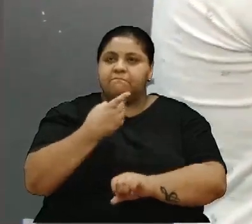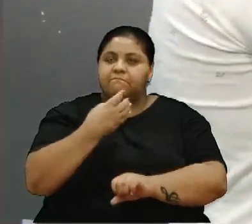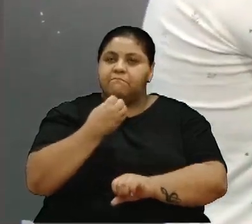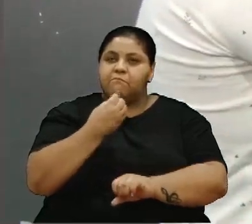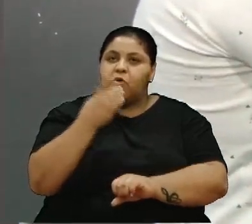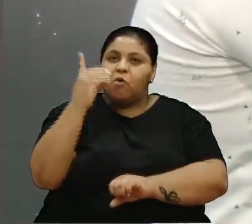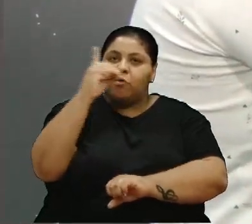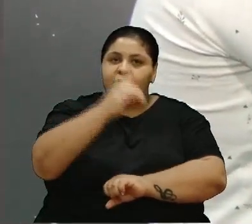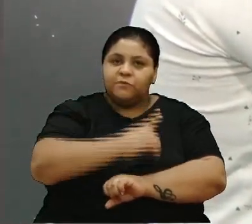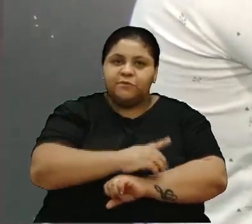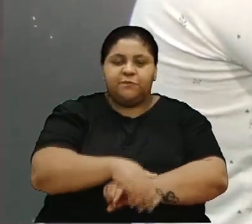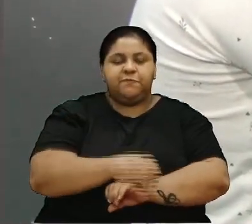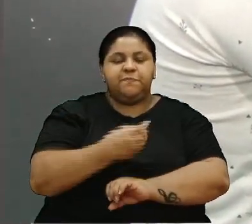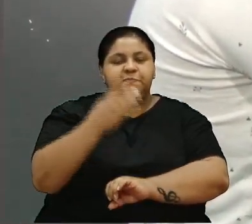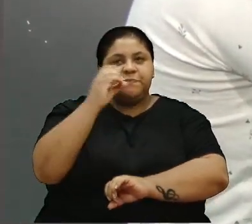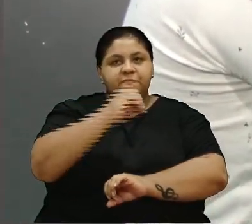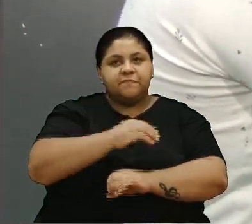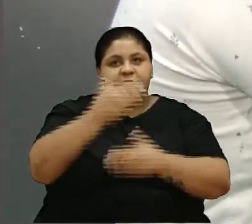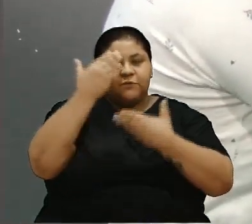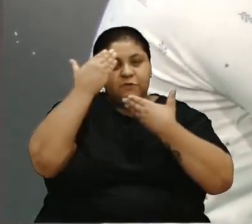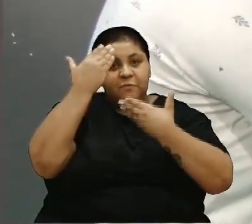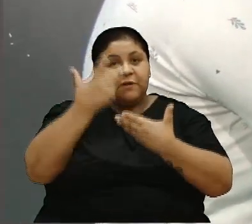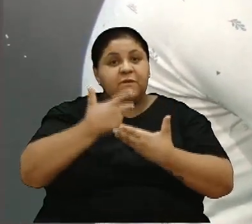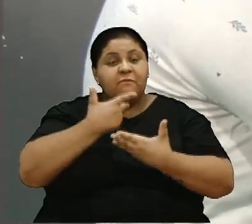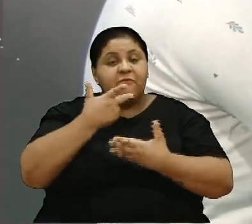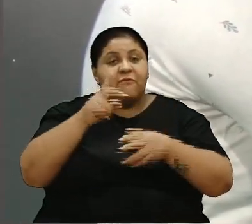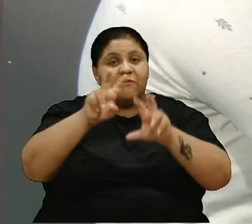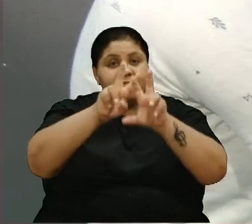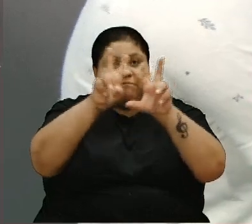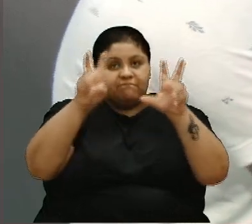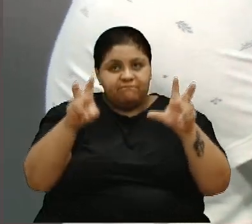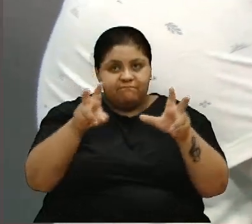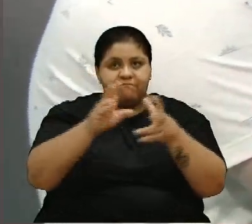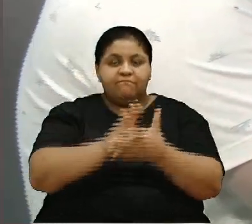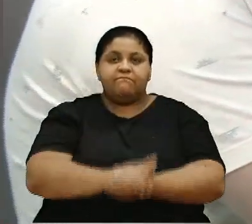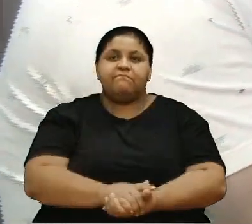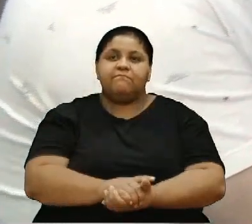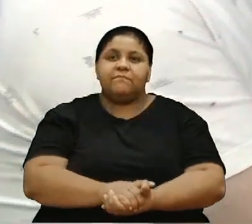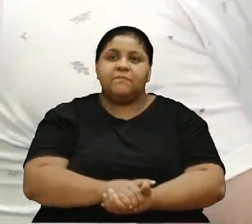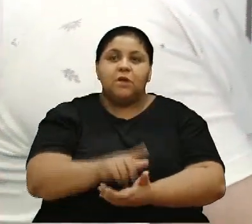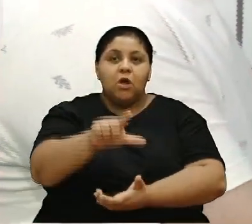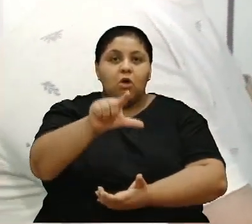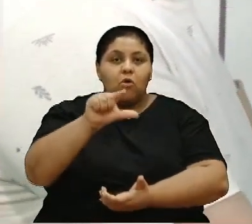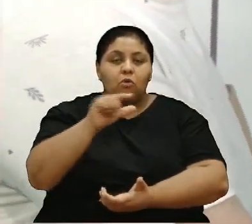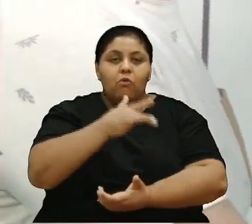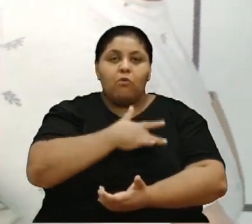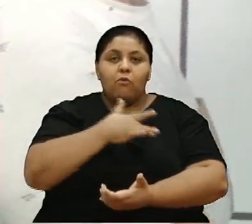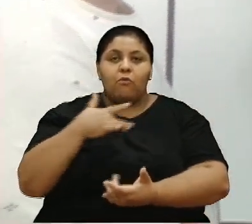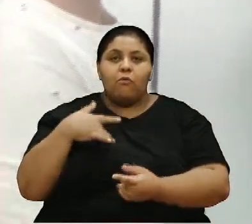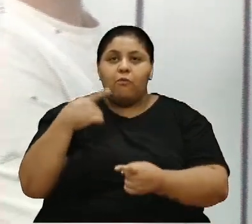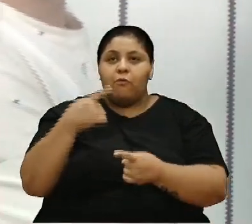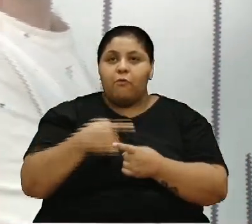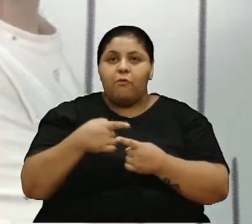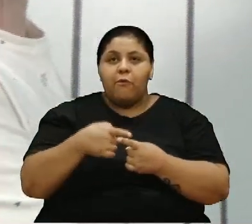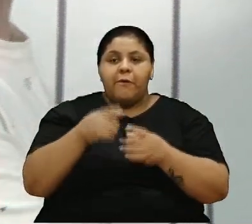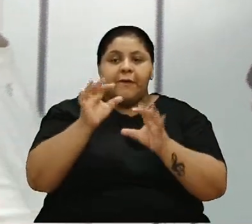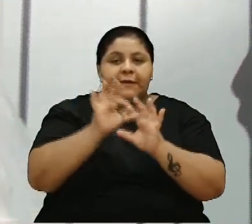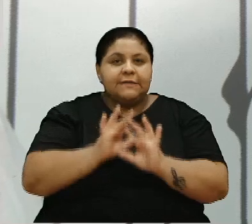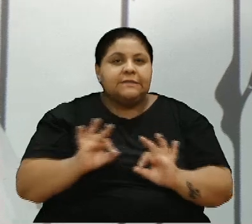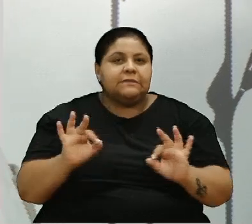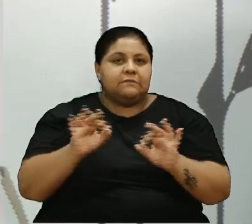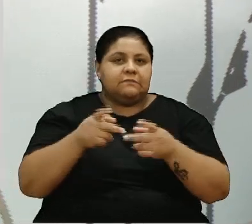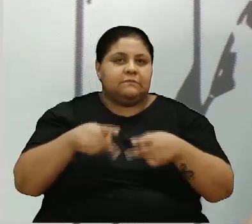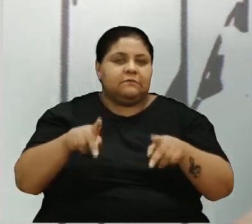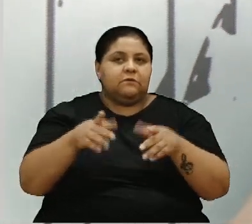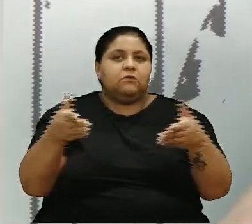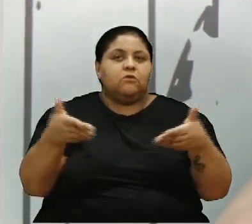Bom dia, obrigada pela oportunidade de abordar novamente esse tema. Optei por trazer a questão da saúde porque é algo sensível para a população.